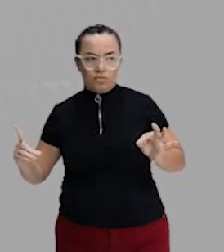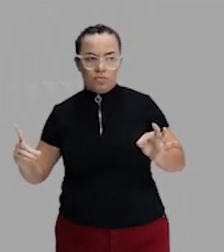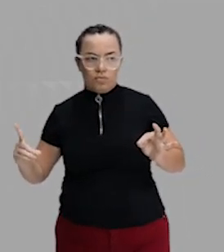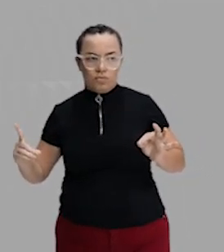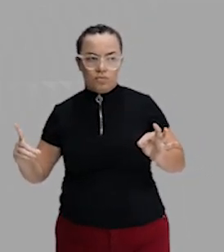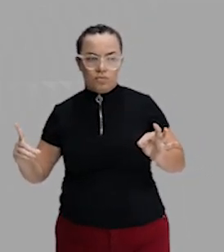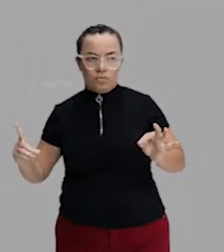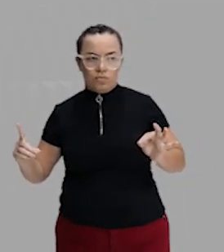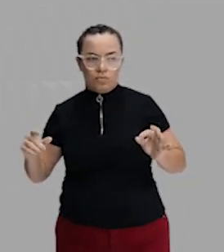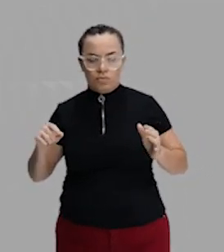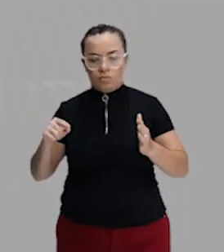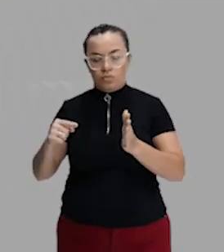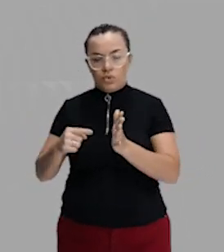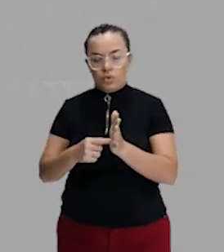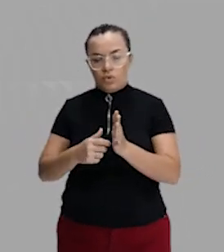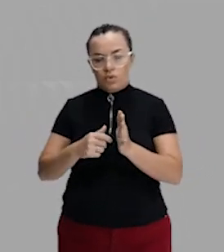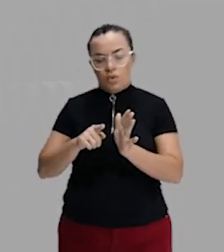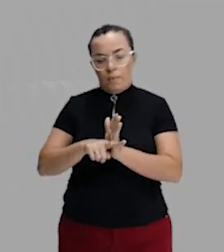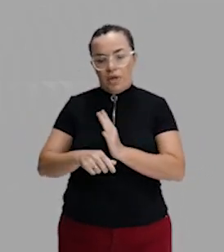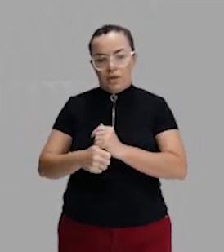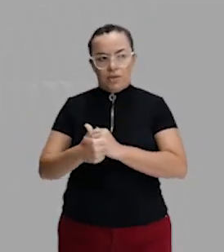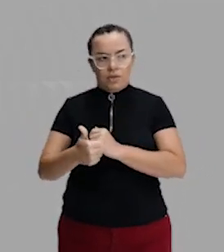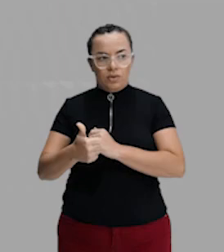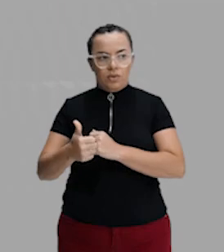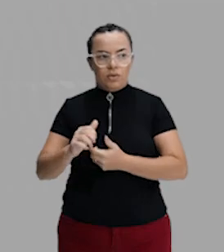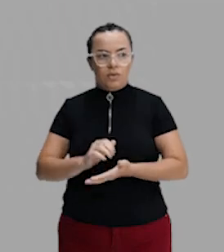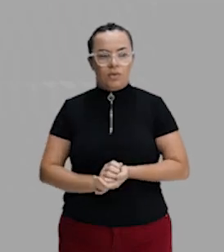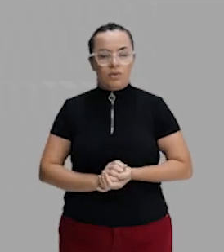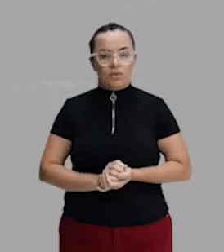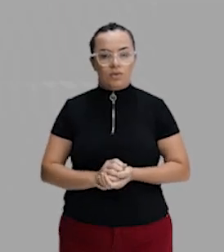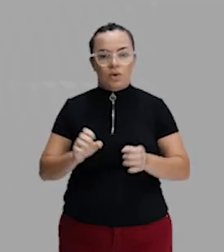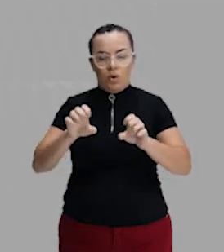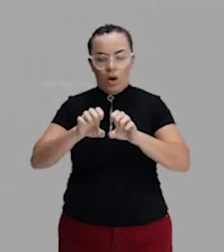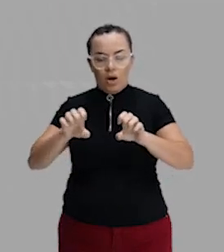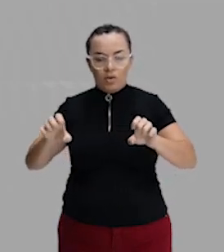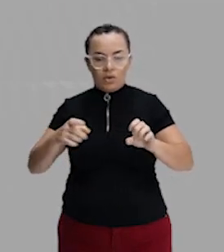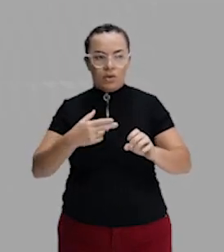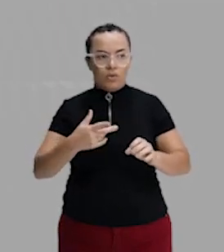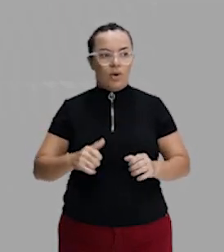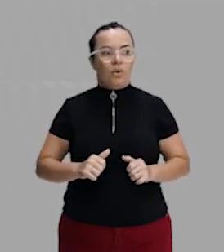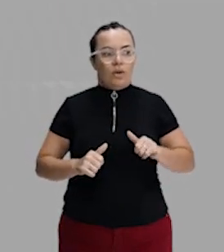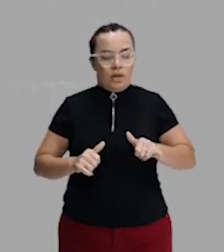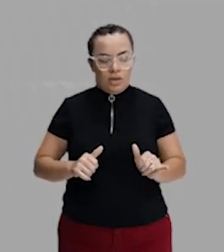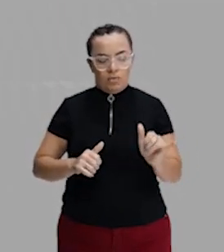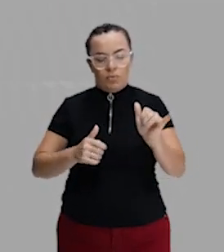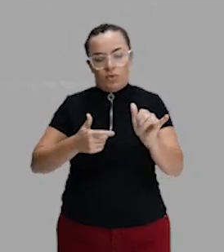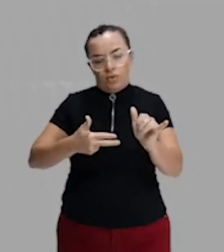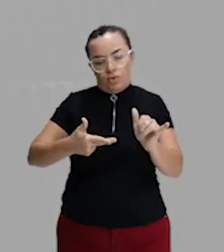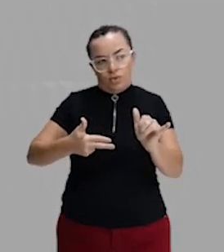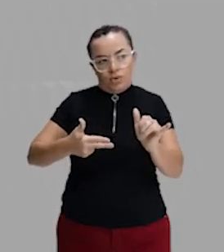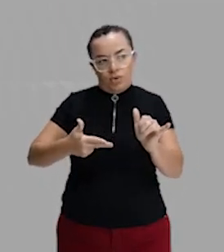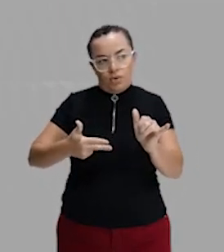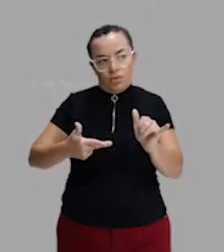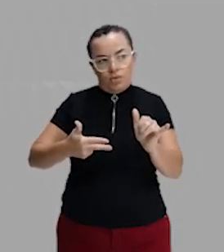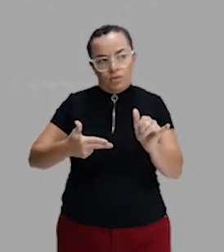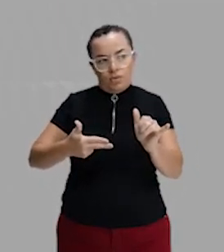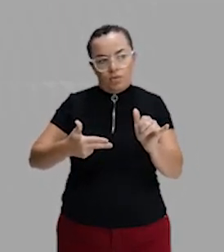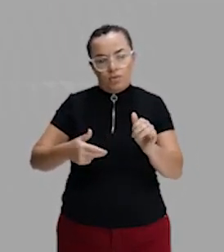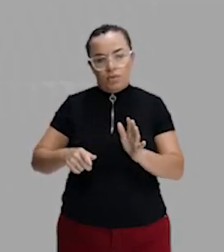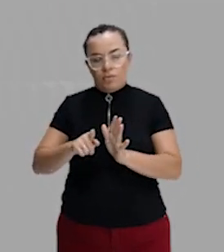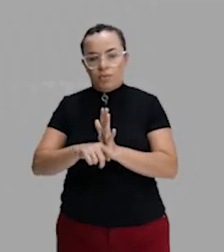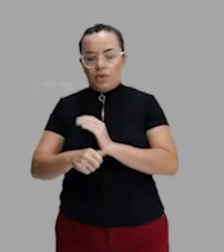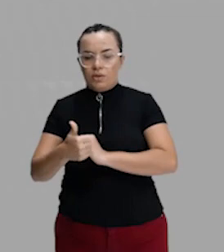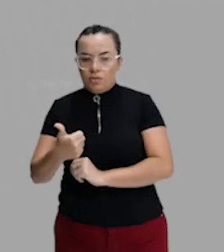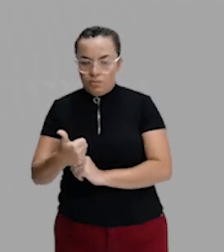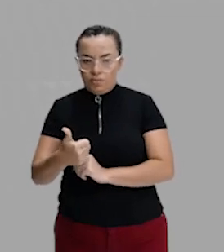né? Bem aqui no menos 1. Então, a equação é y igual a menos 1. A equação da reta diretriz.